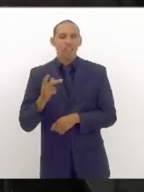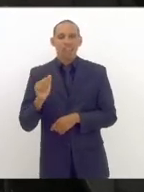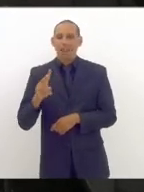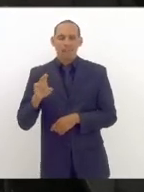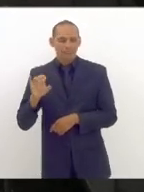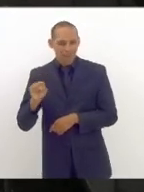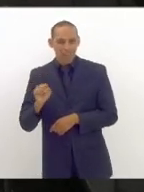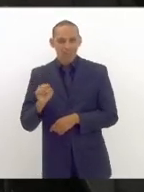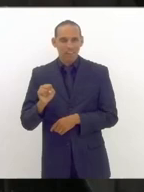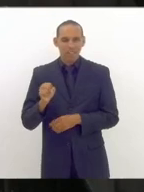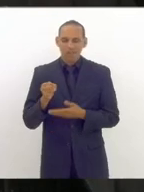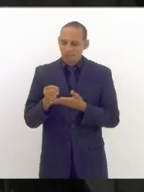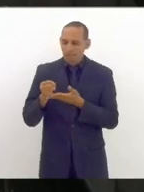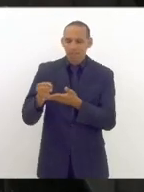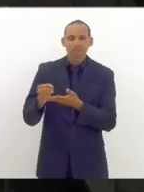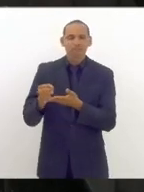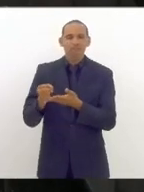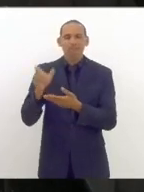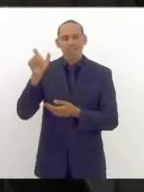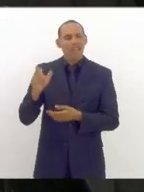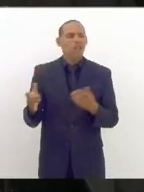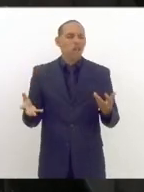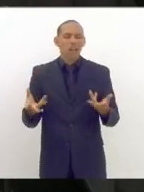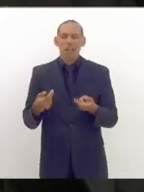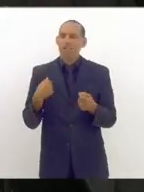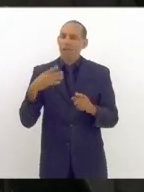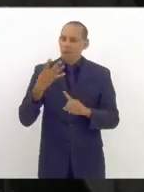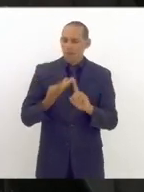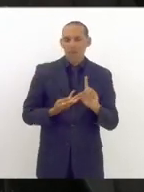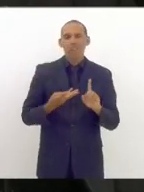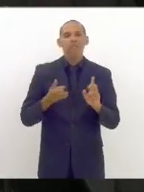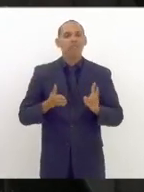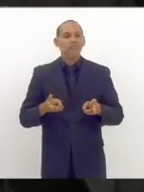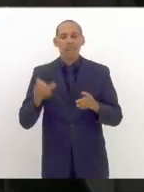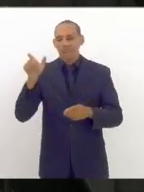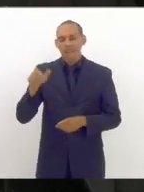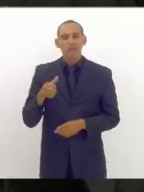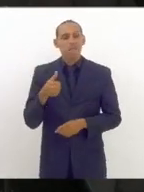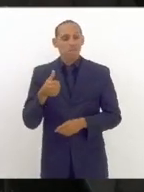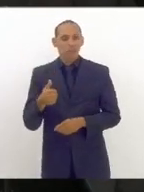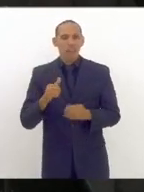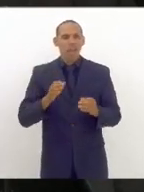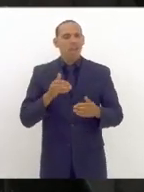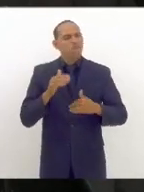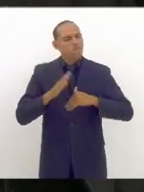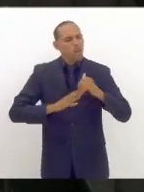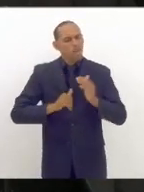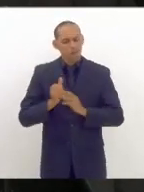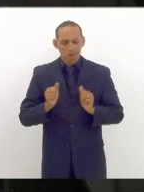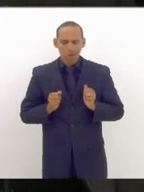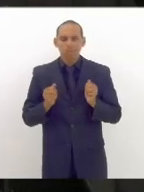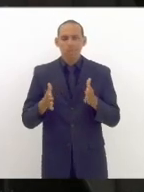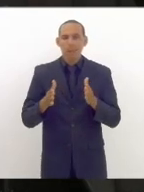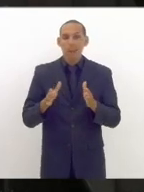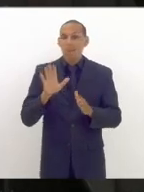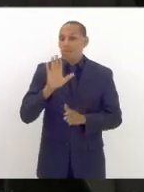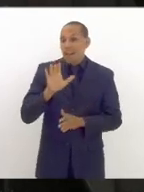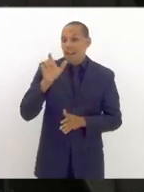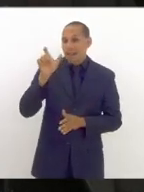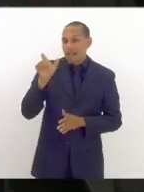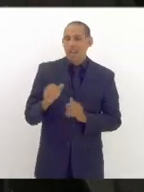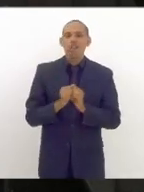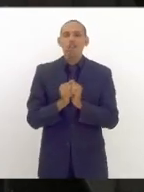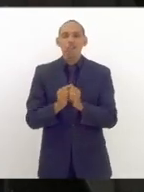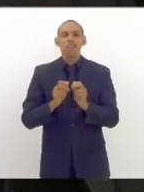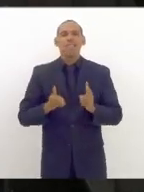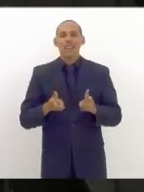figura maravilhosa, que eu sempre tenho a oportunidade de homenagear, uma pessoa do bem, uma pessoa proativa, mas que ao lado dele sempre tinha o